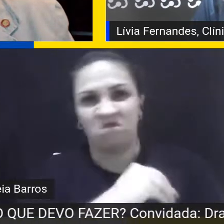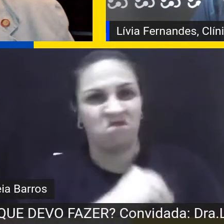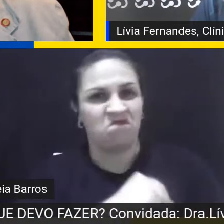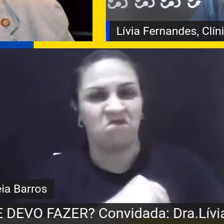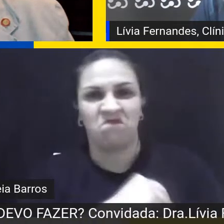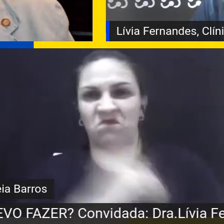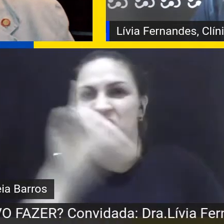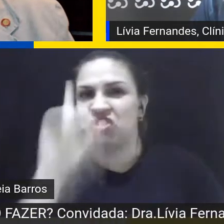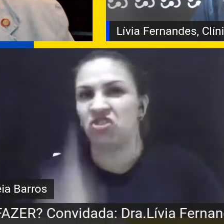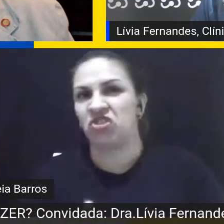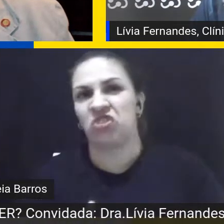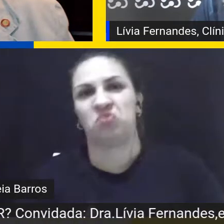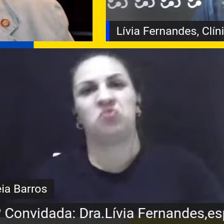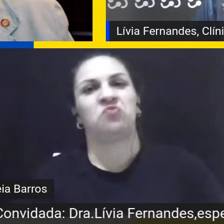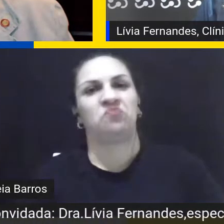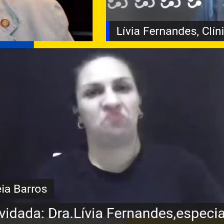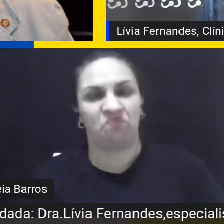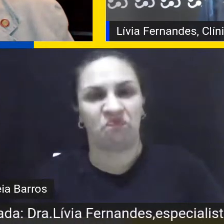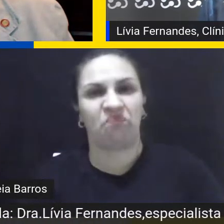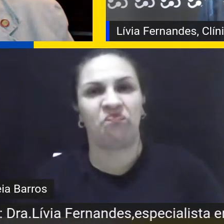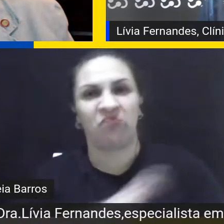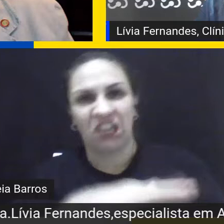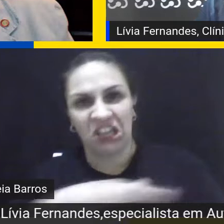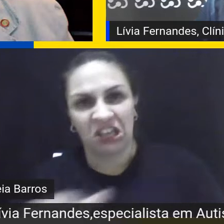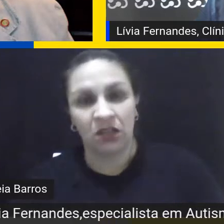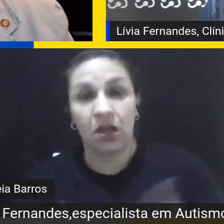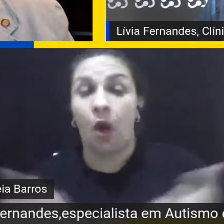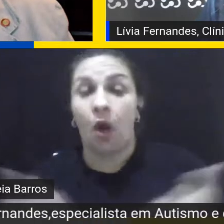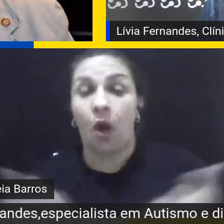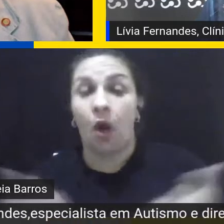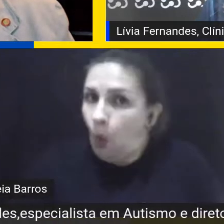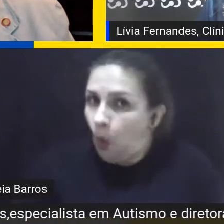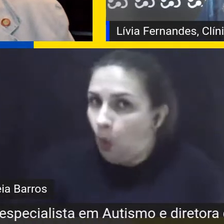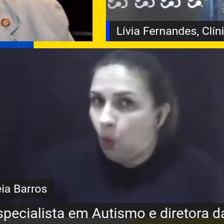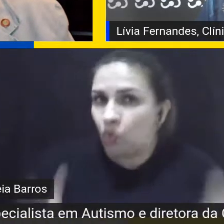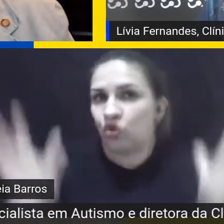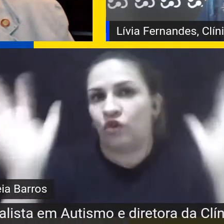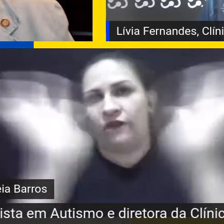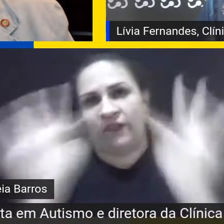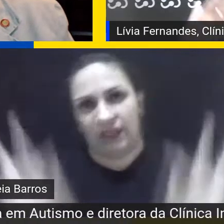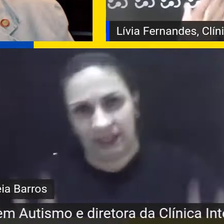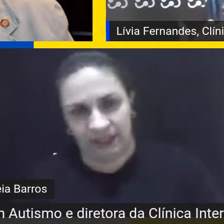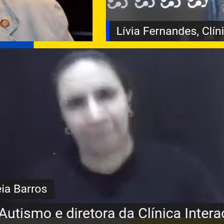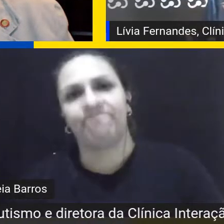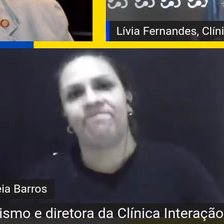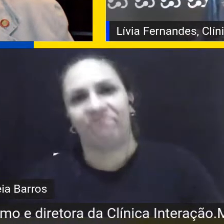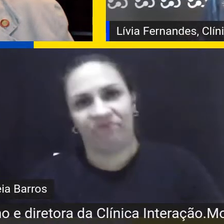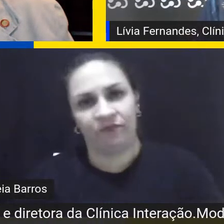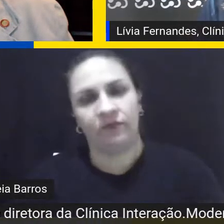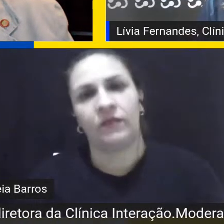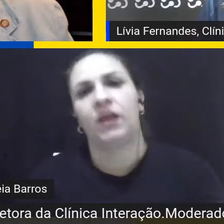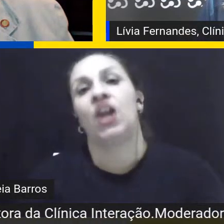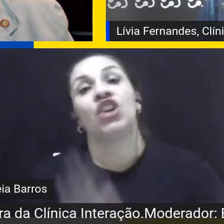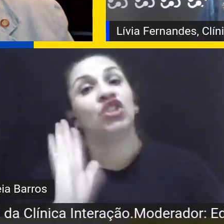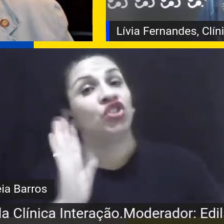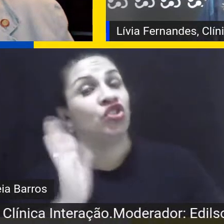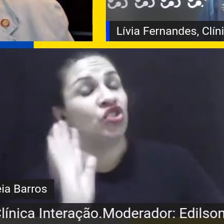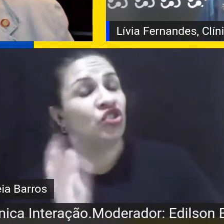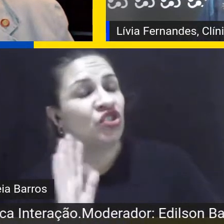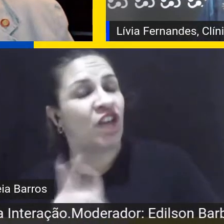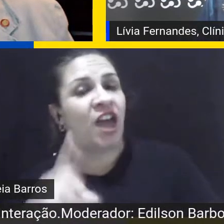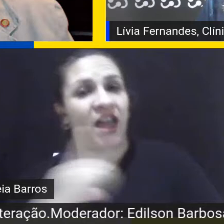autista. Então, hoje a gente está feliz porque a gente já tem pelo menos, né? Nós